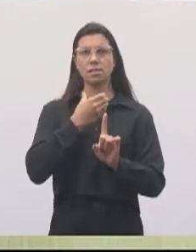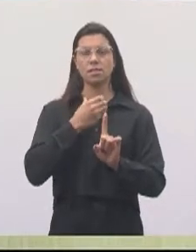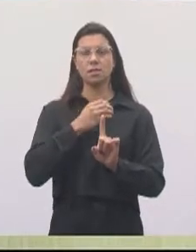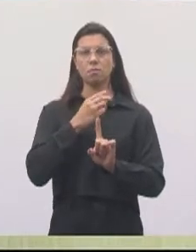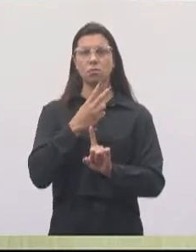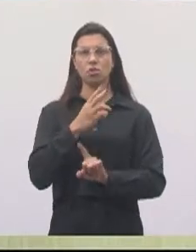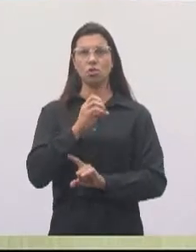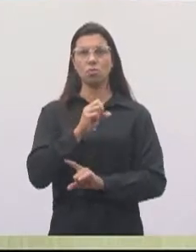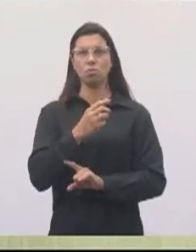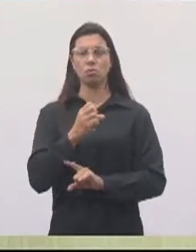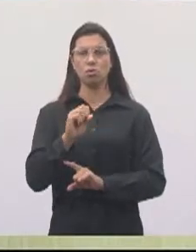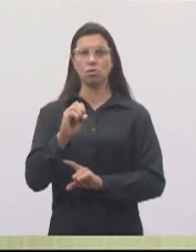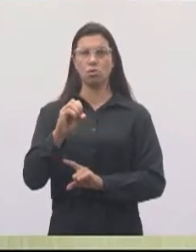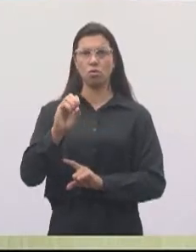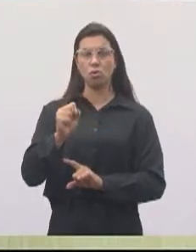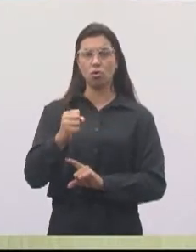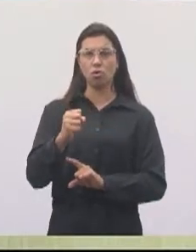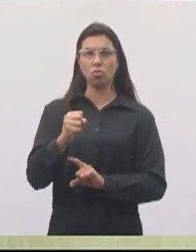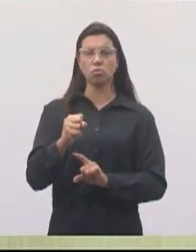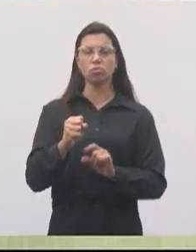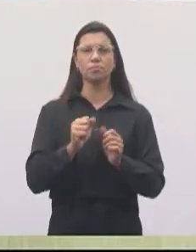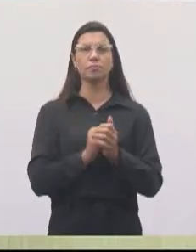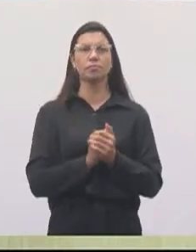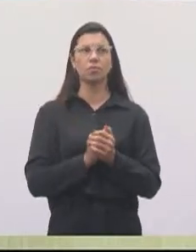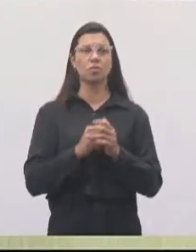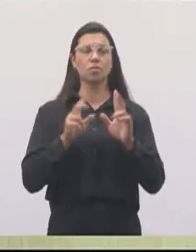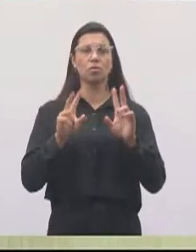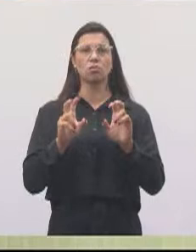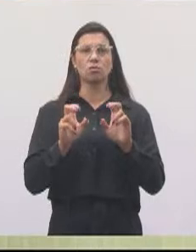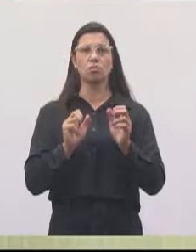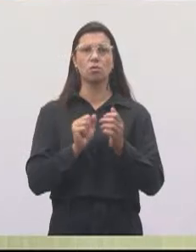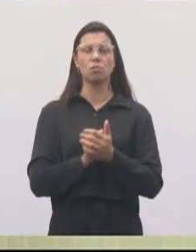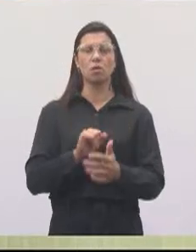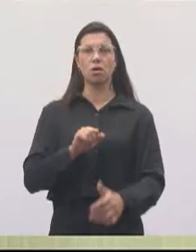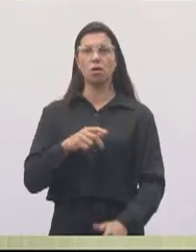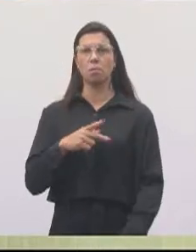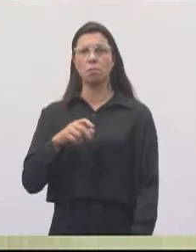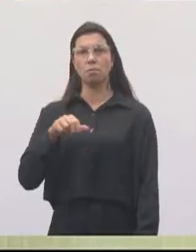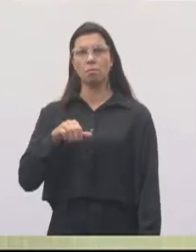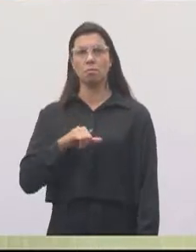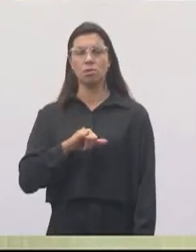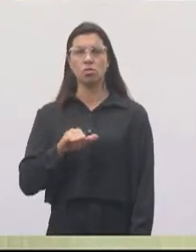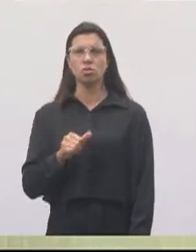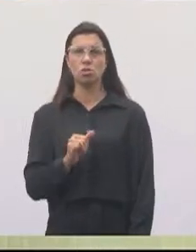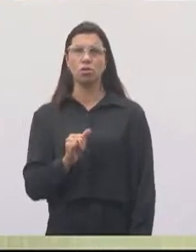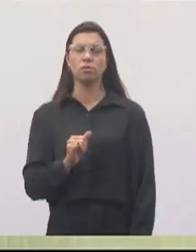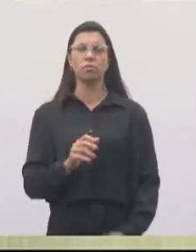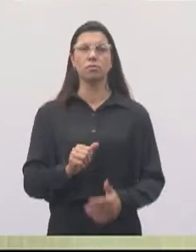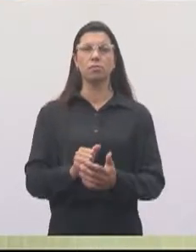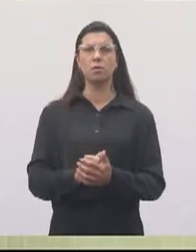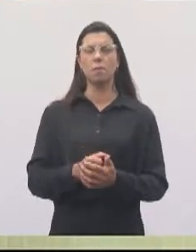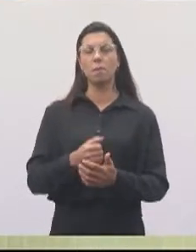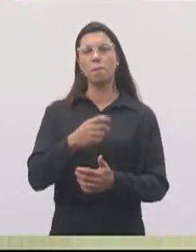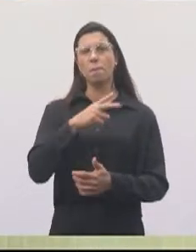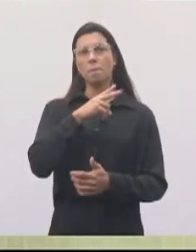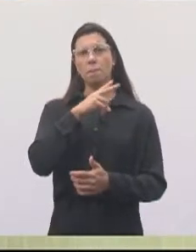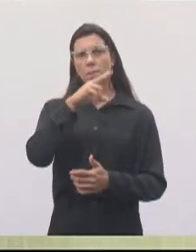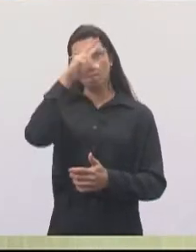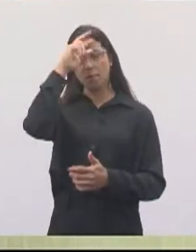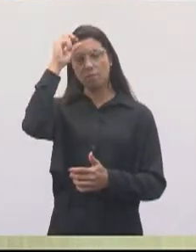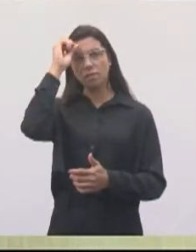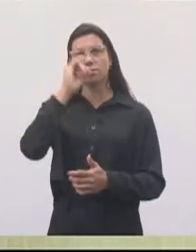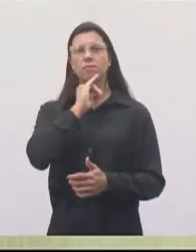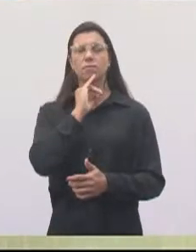institui o plano de custeio do regime de previdência social de servidores públicos do município de Jacareí. Autoria, Prefeito Municipal Isaías José